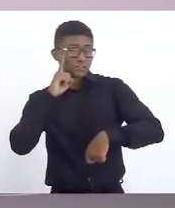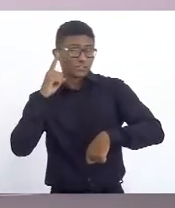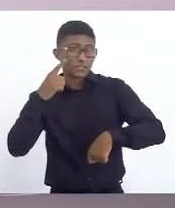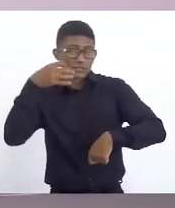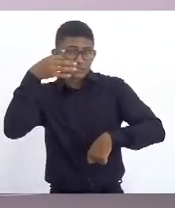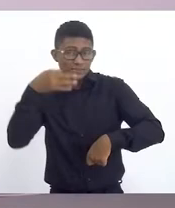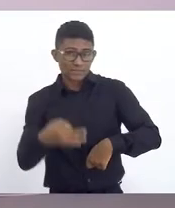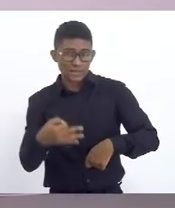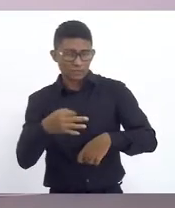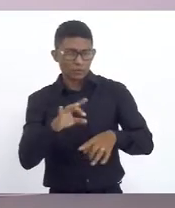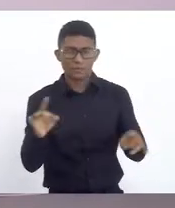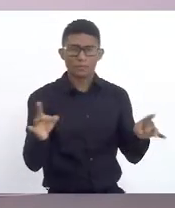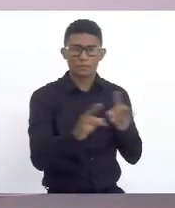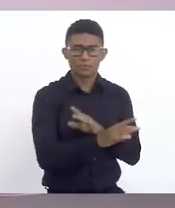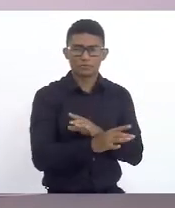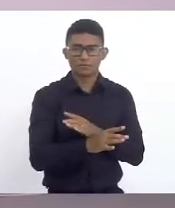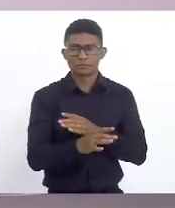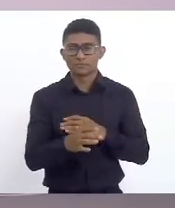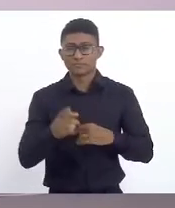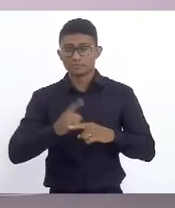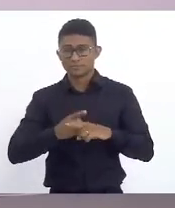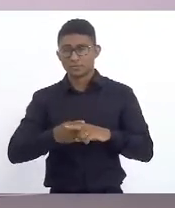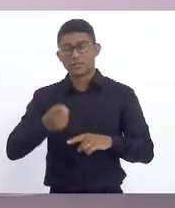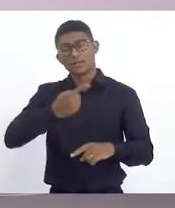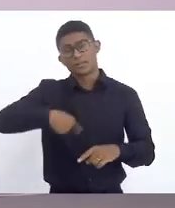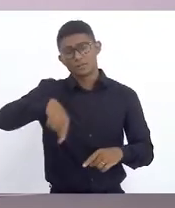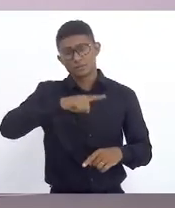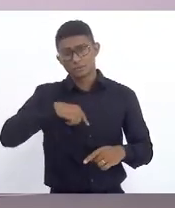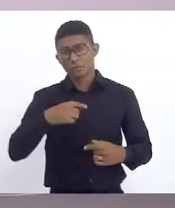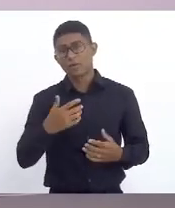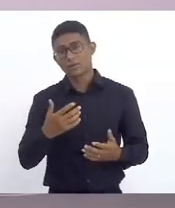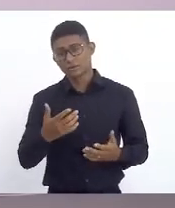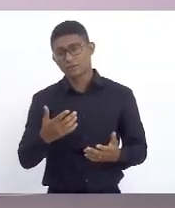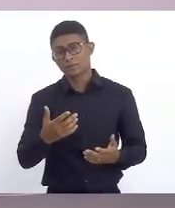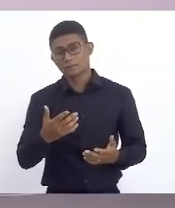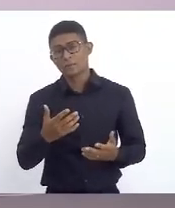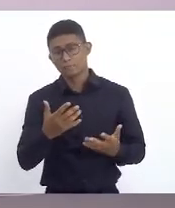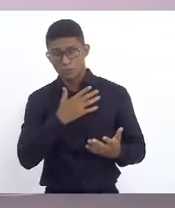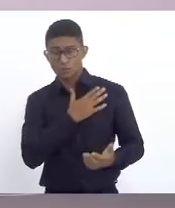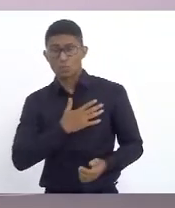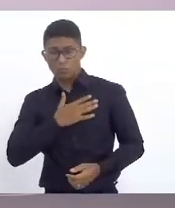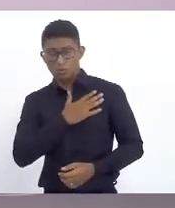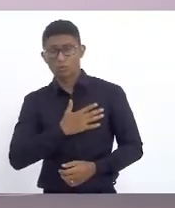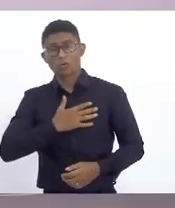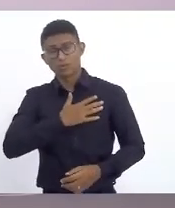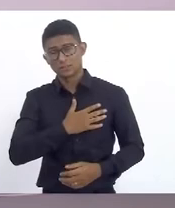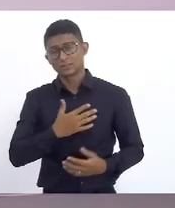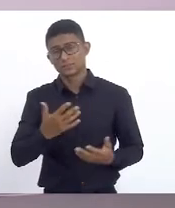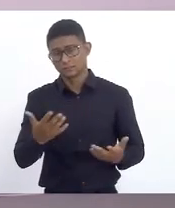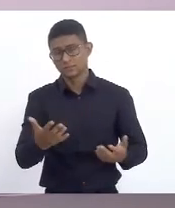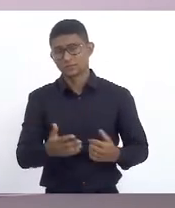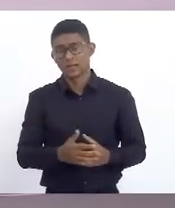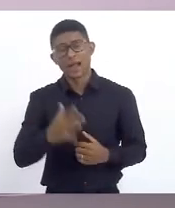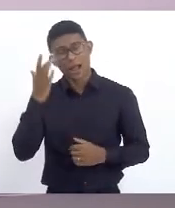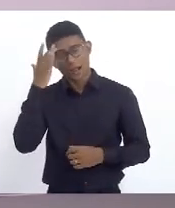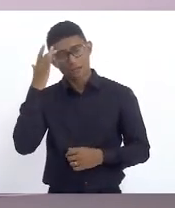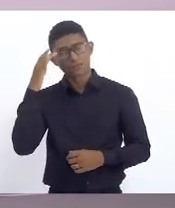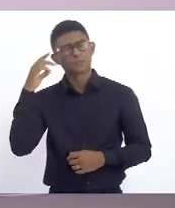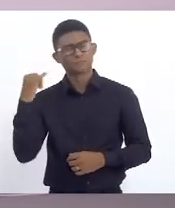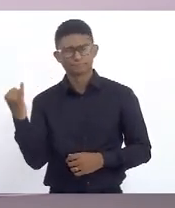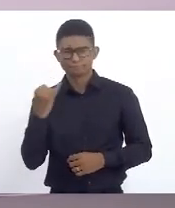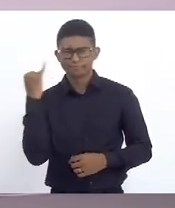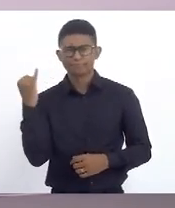Porque a gente gosta muito de entregar para a iniciativa privada coisa pronta. E eles cobram da gente de novo. Então, acho que é uma coisa importante, Luiz